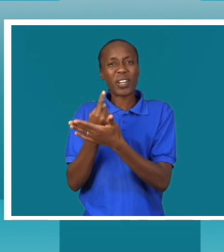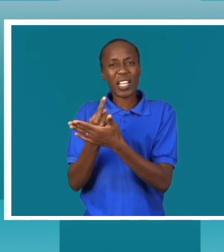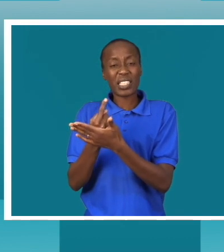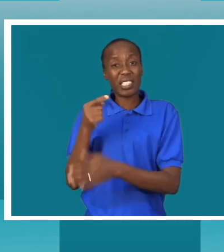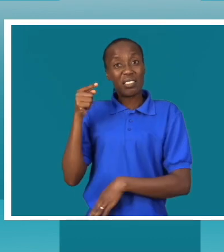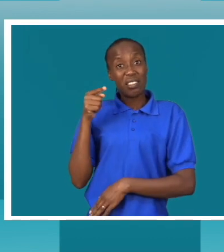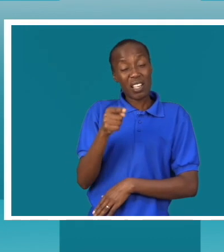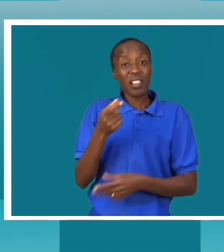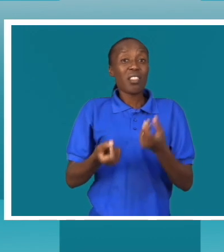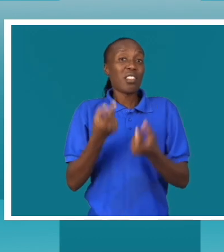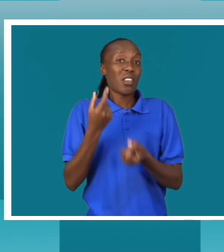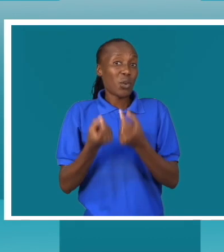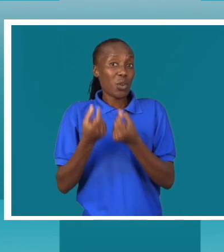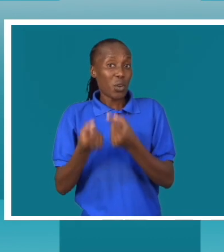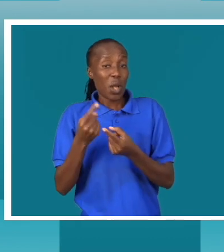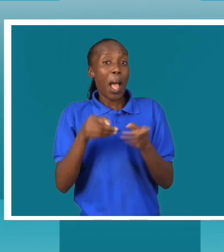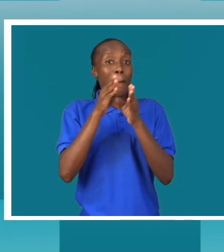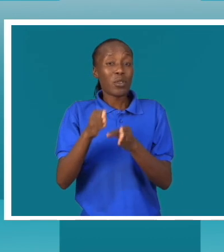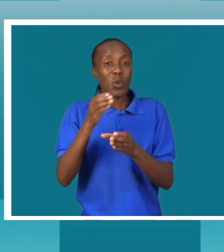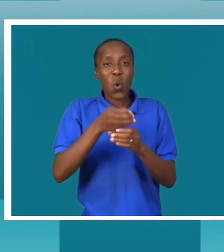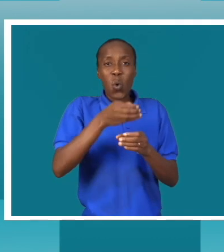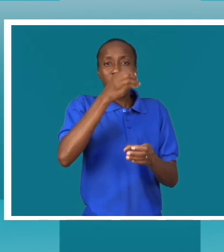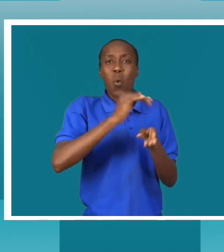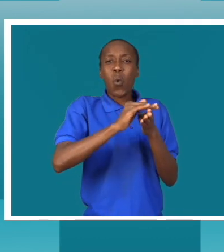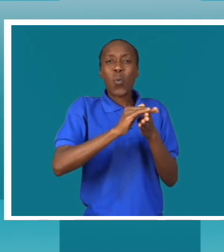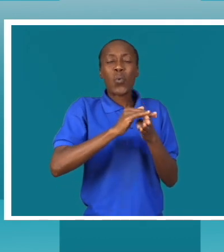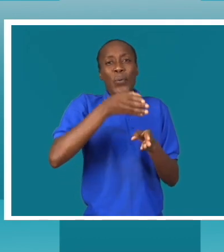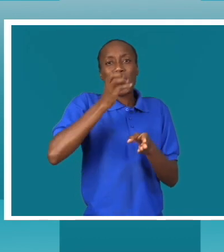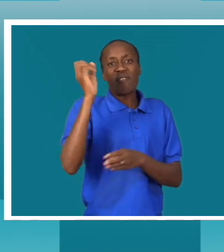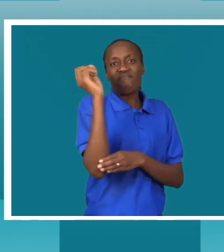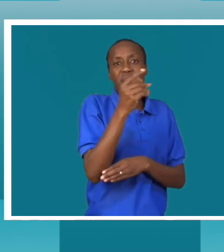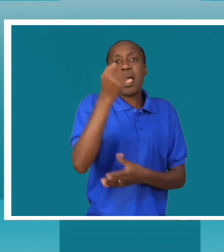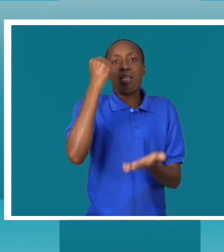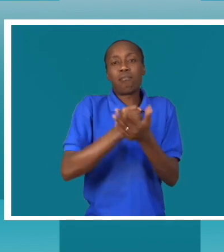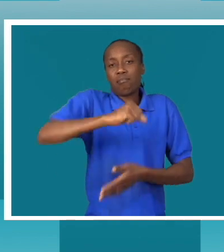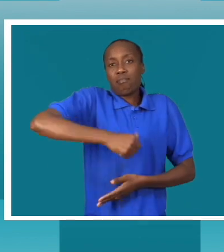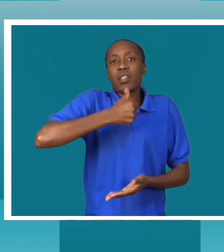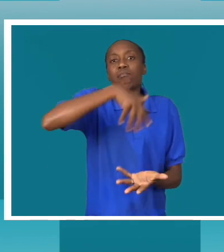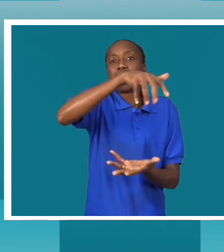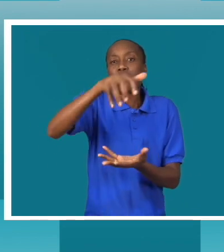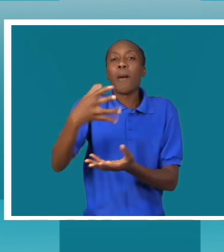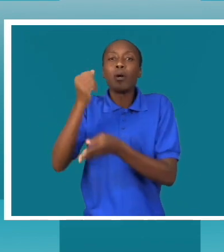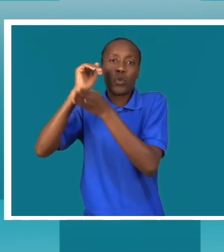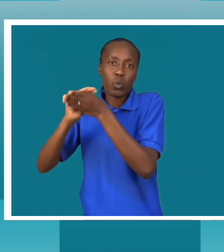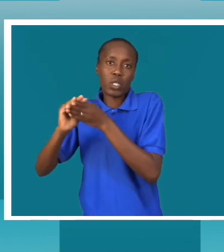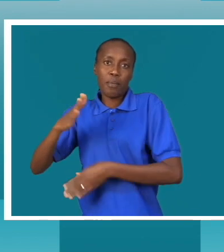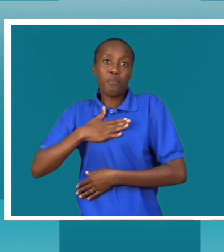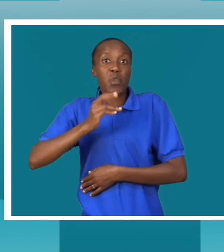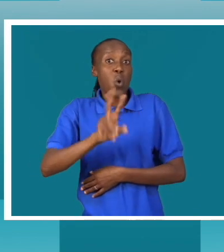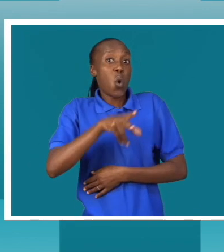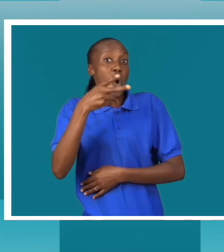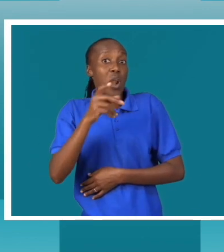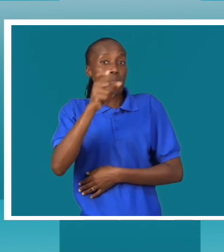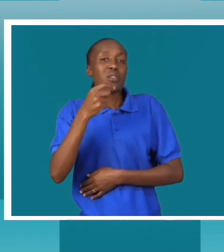lixo. Porque quando nos veem no lixo, conotam-nos como catadores de lixo. Mas pouco